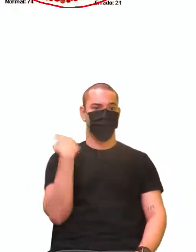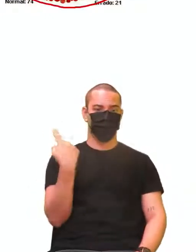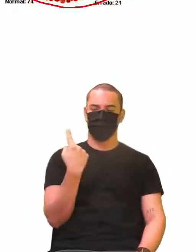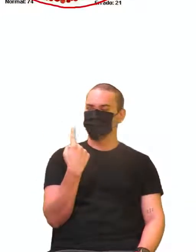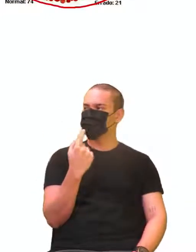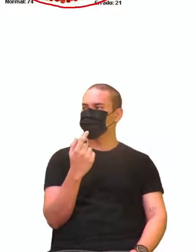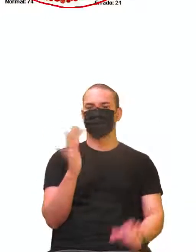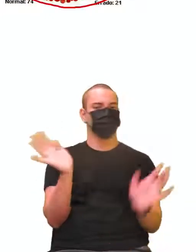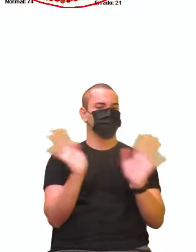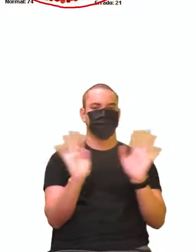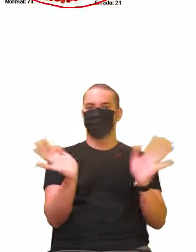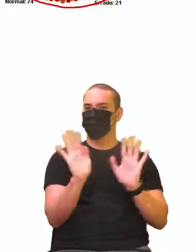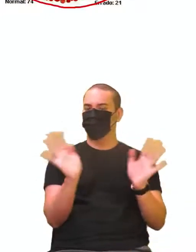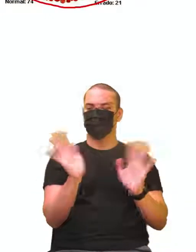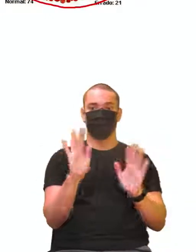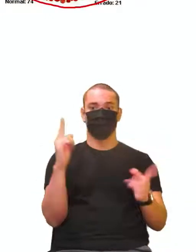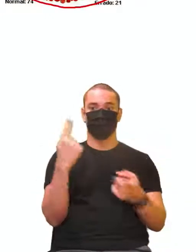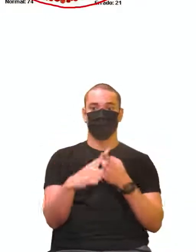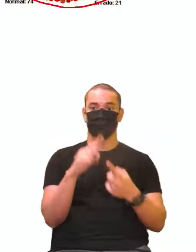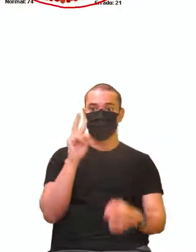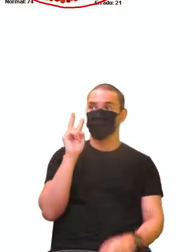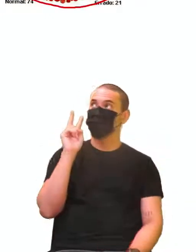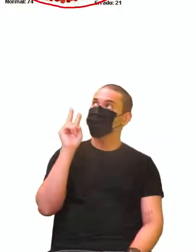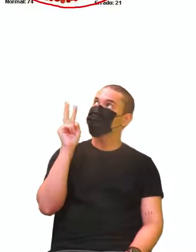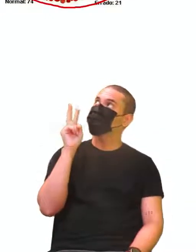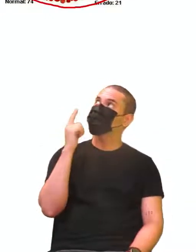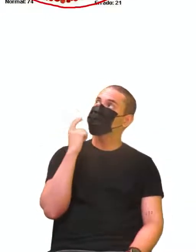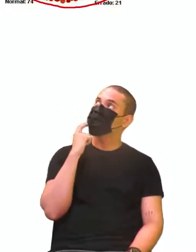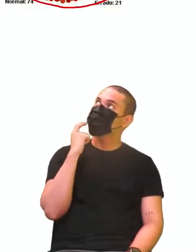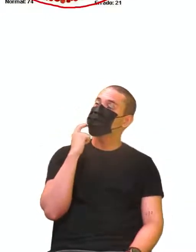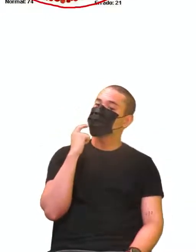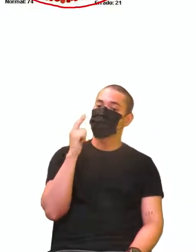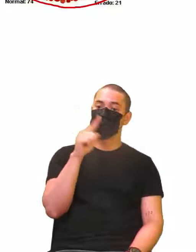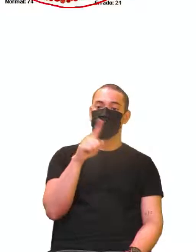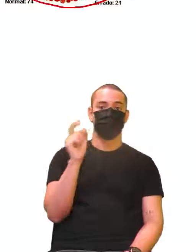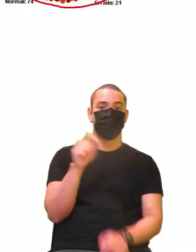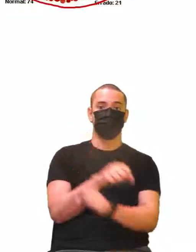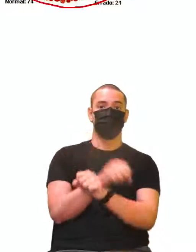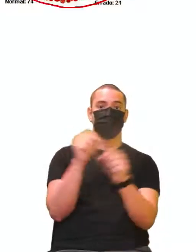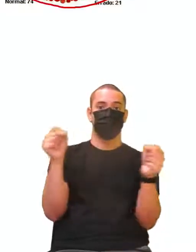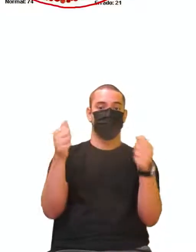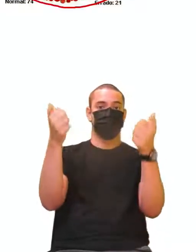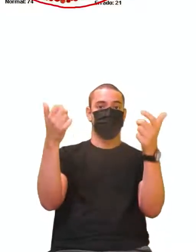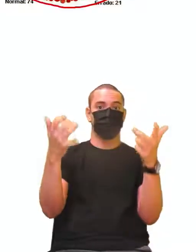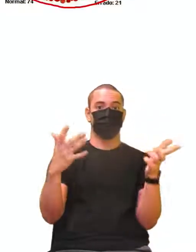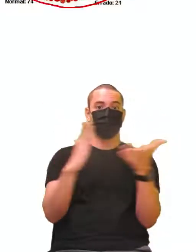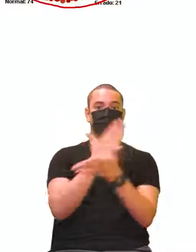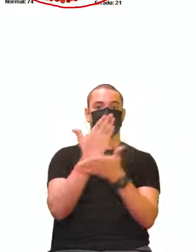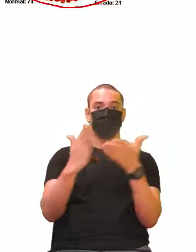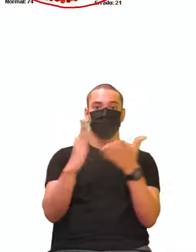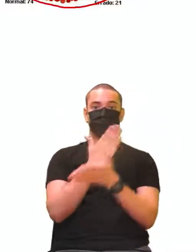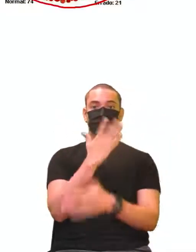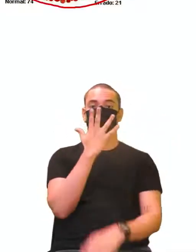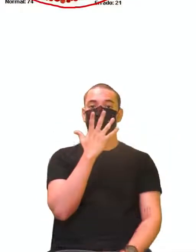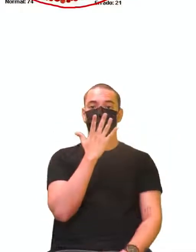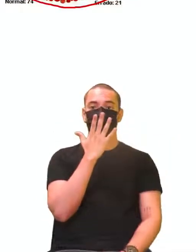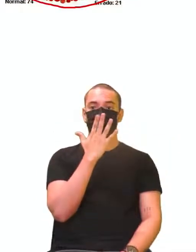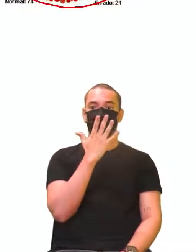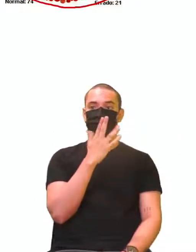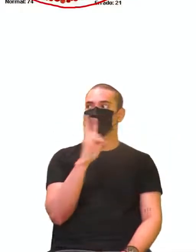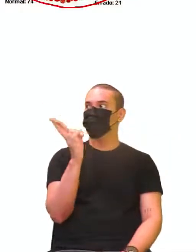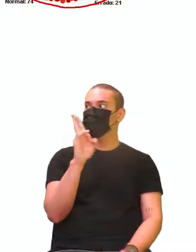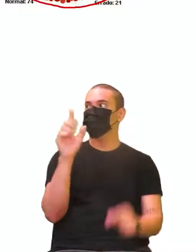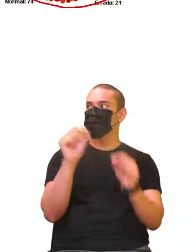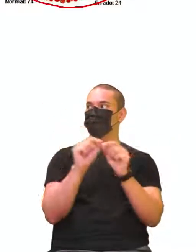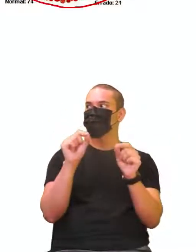ver com isso, tá? Simplesmente você não tem a capacidade de distinguir certas cores. E quem vê o